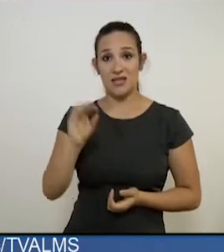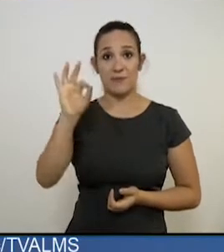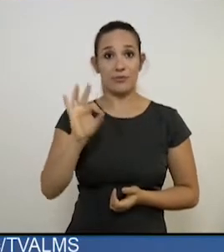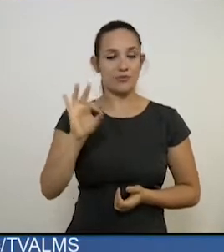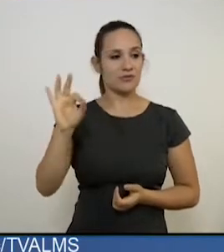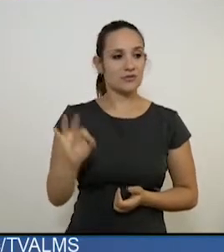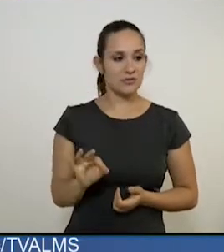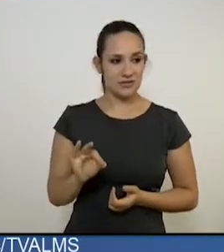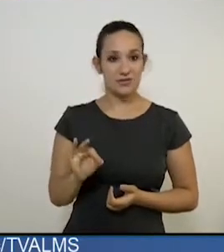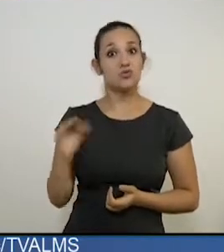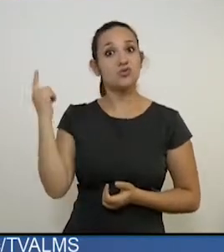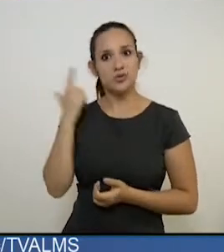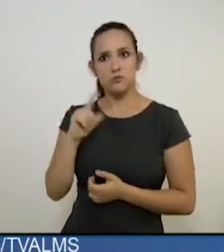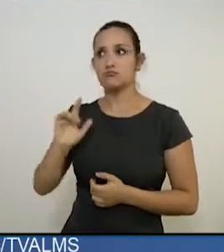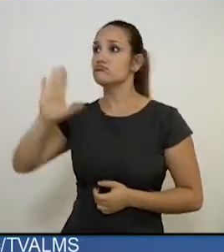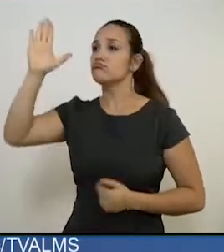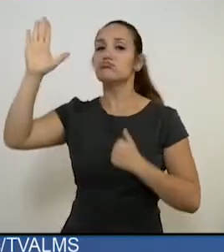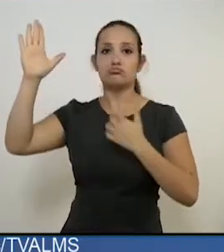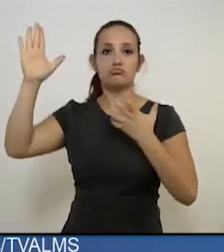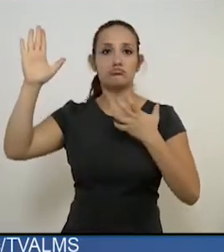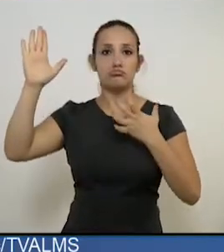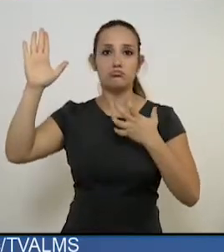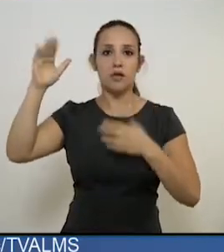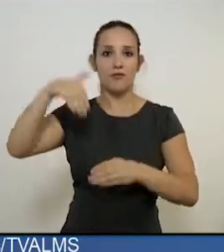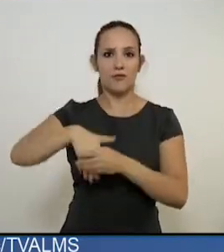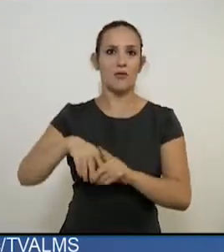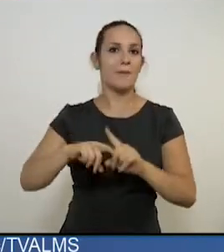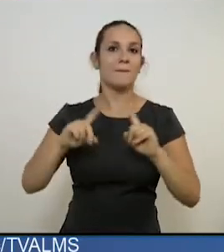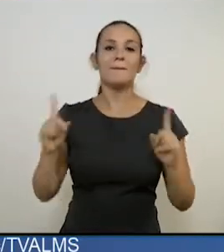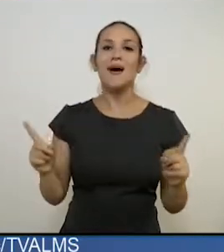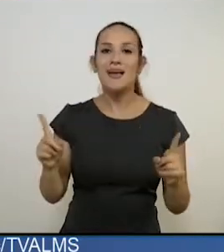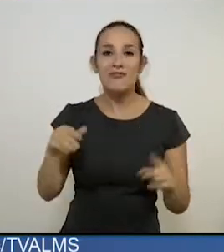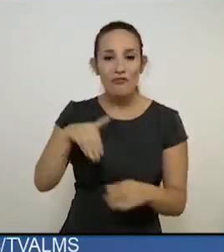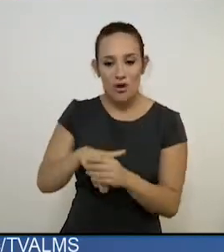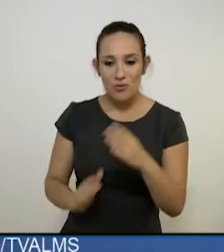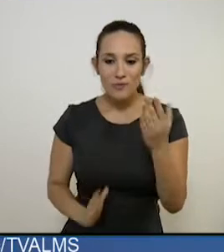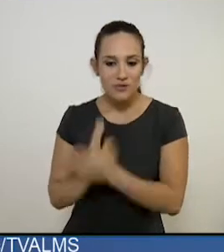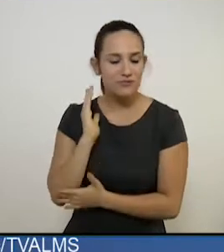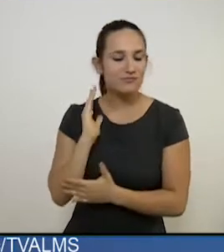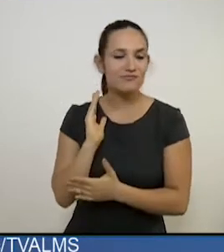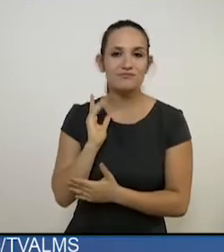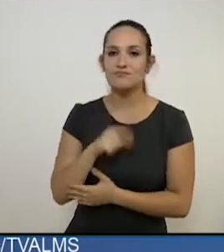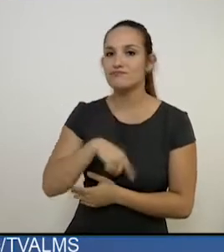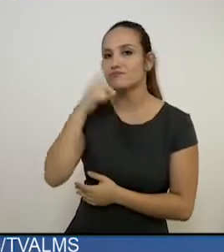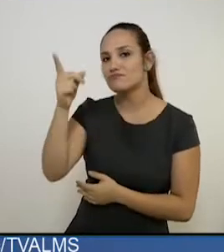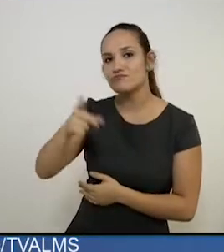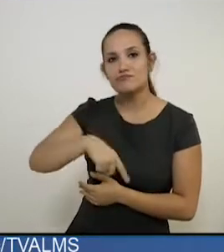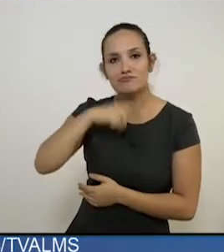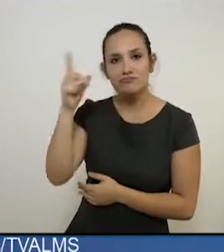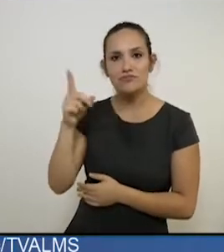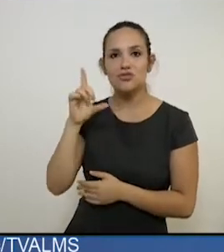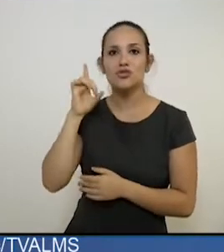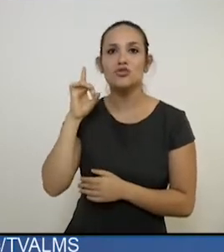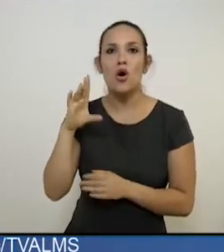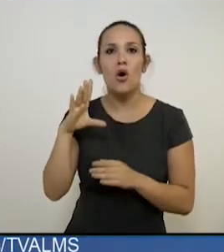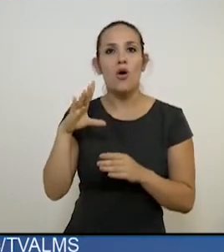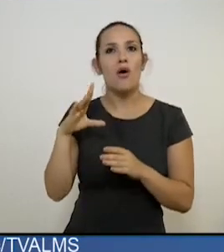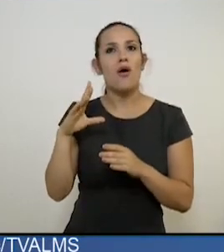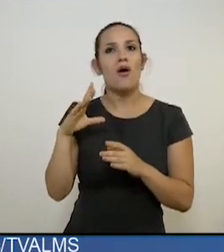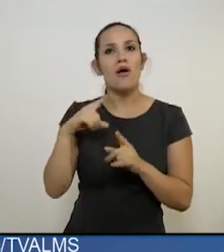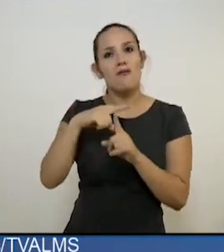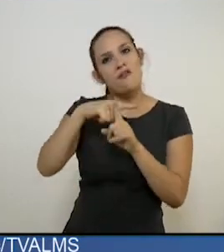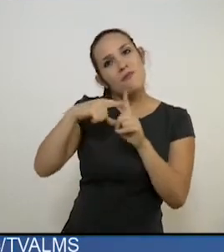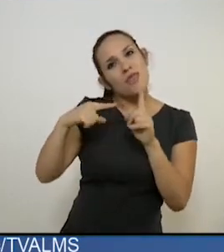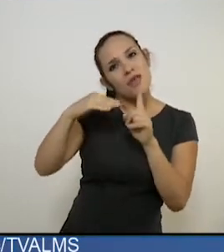os resultados das eleições não acompanham essa melhora. Menos da metade das candidatas foram